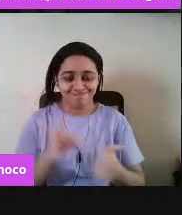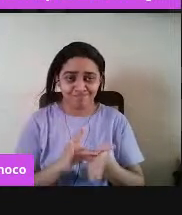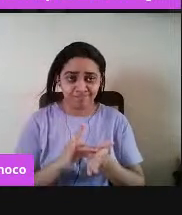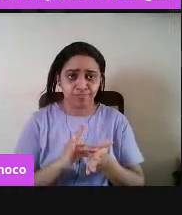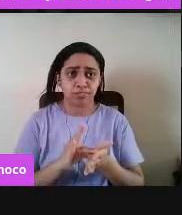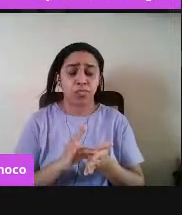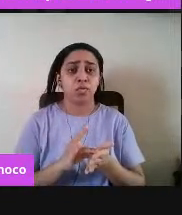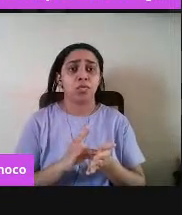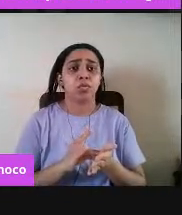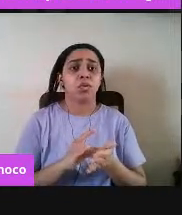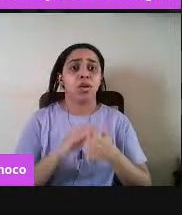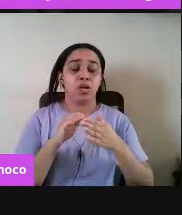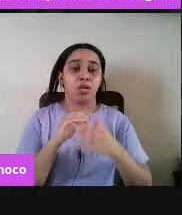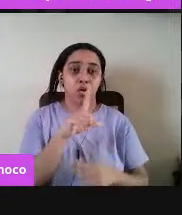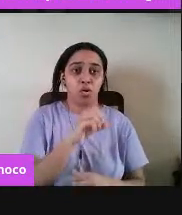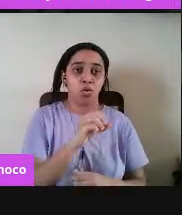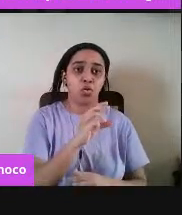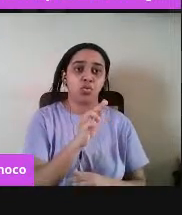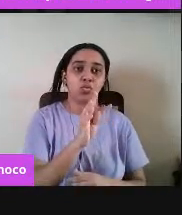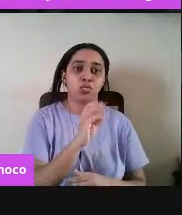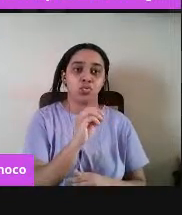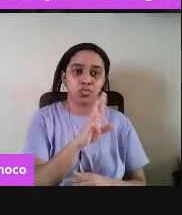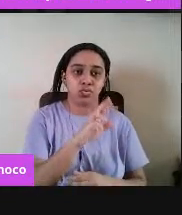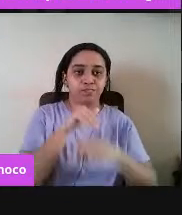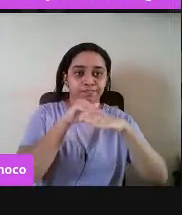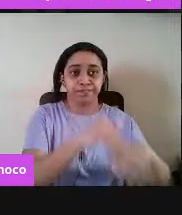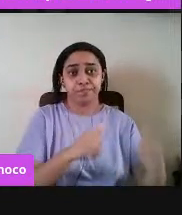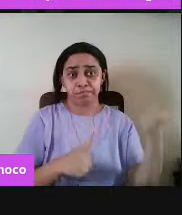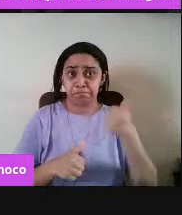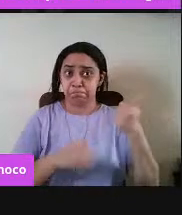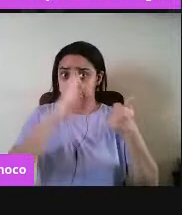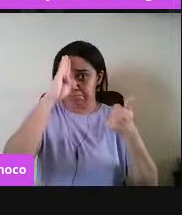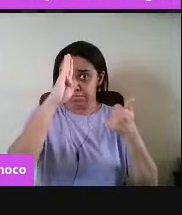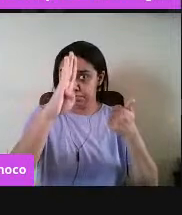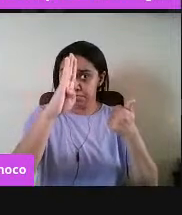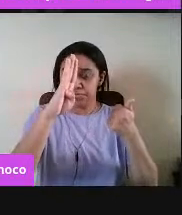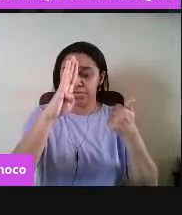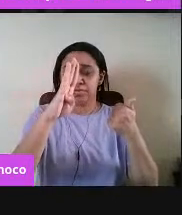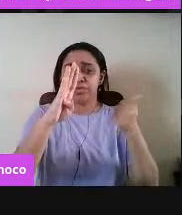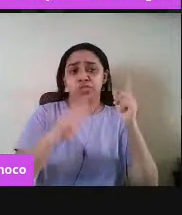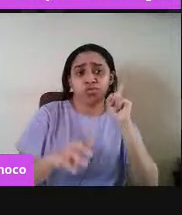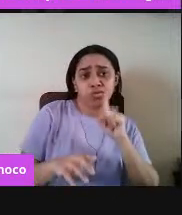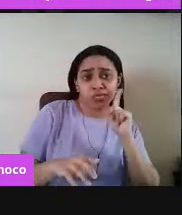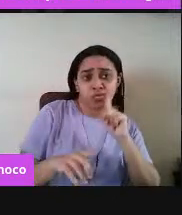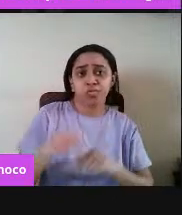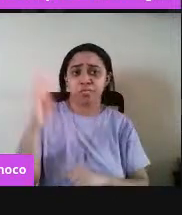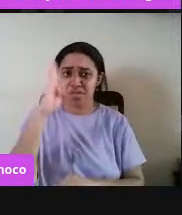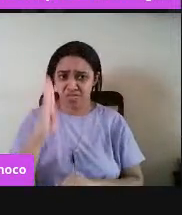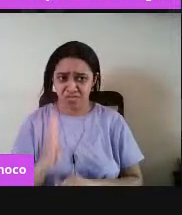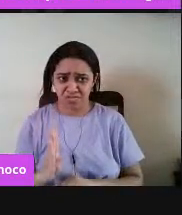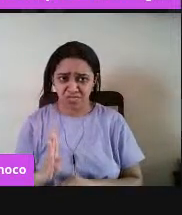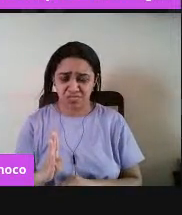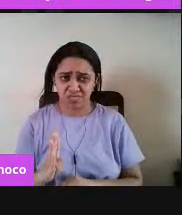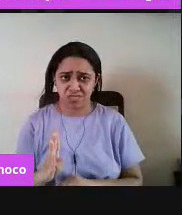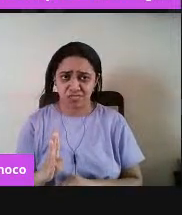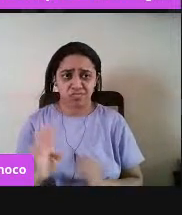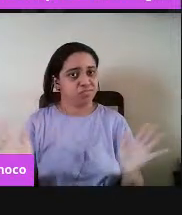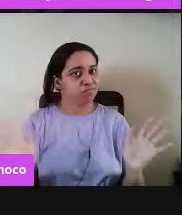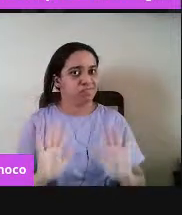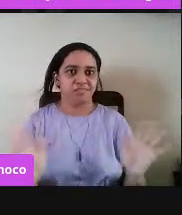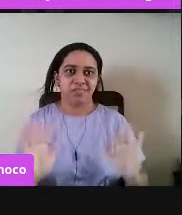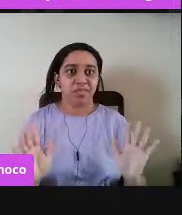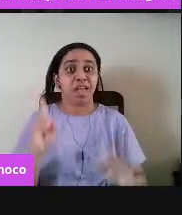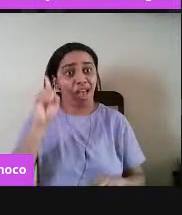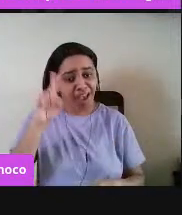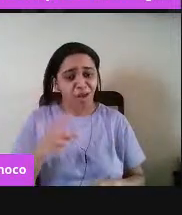primeiro afirma que é sobretudo nos Estados Unidos e no Brasil. Não é o acaso. Esses são os países em